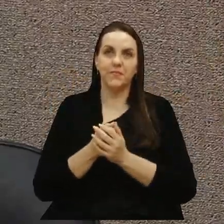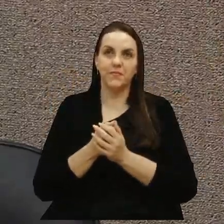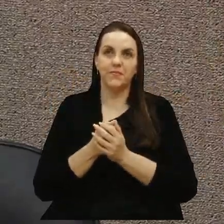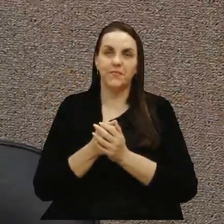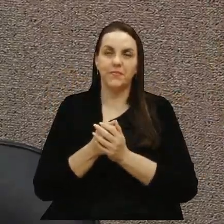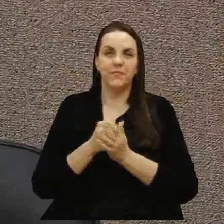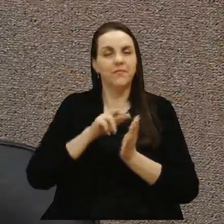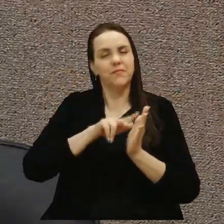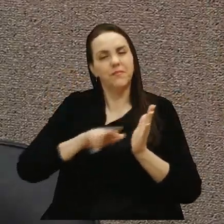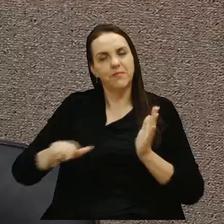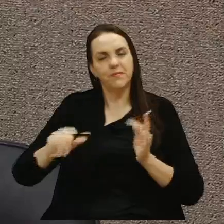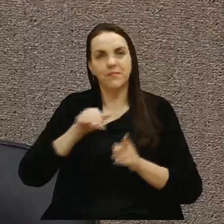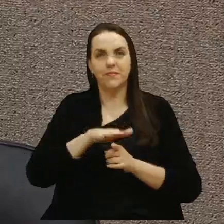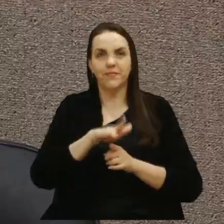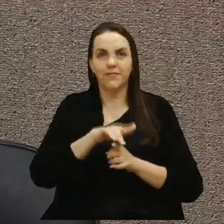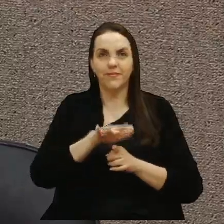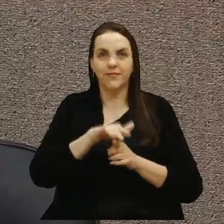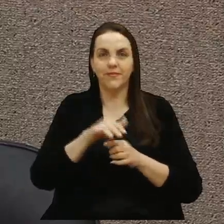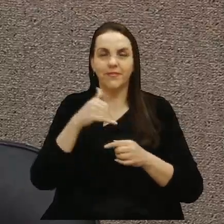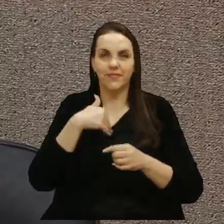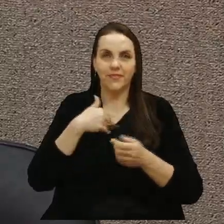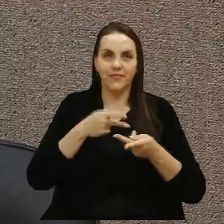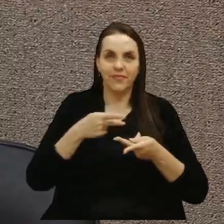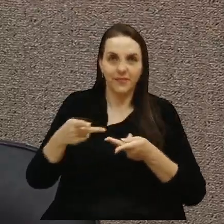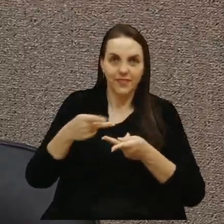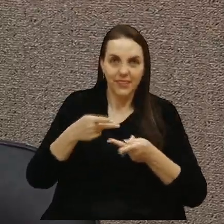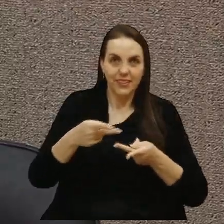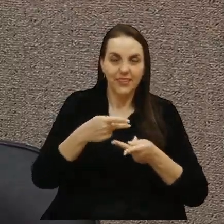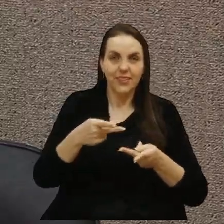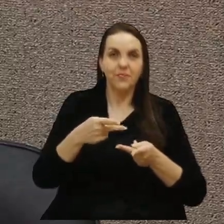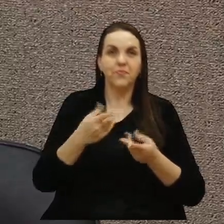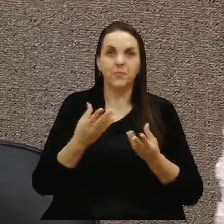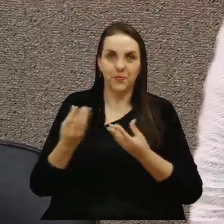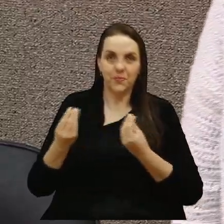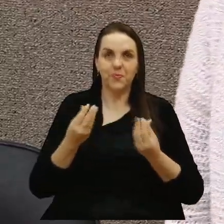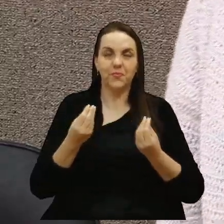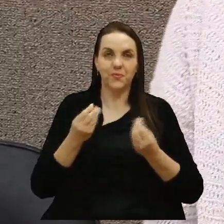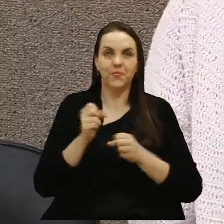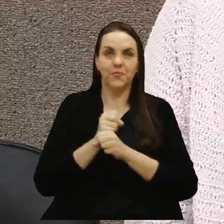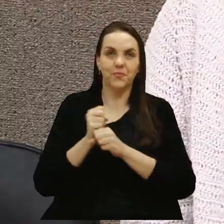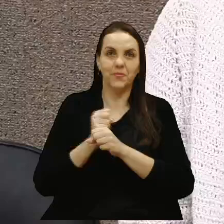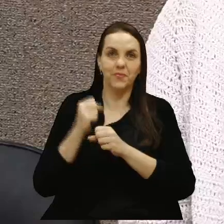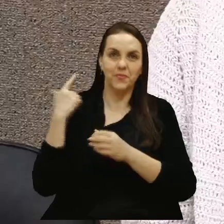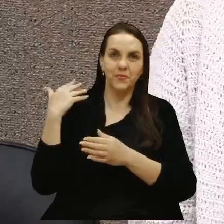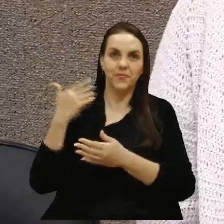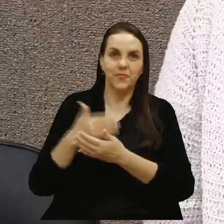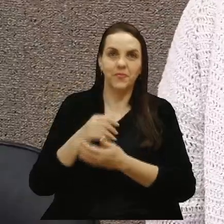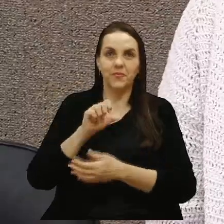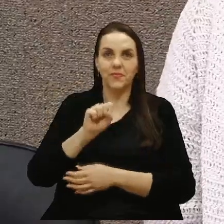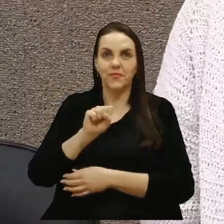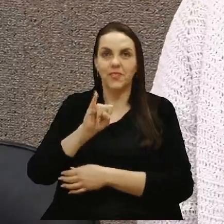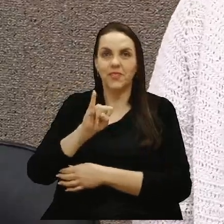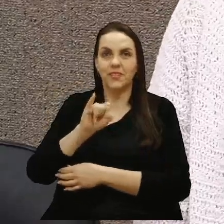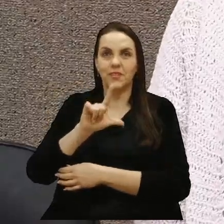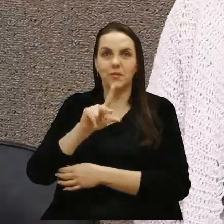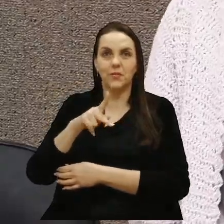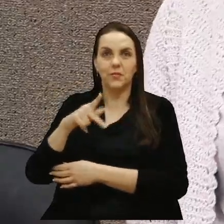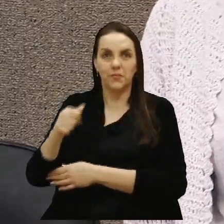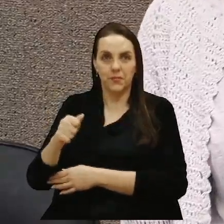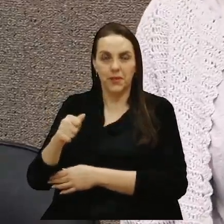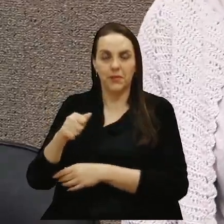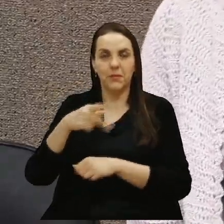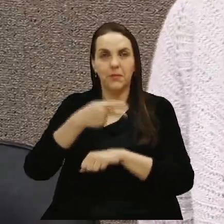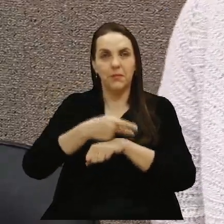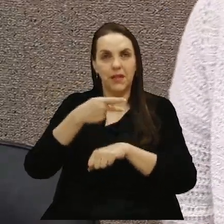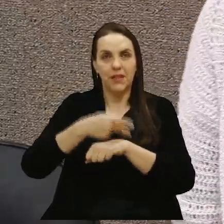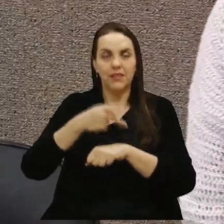série de demandas eu tenho visitado bastante aí nos últimos tempos, nos últimos anos, que é a Silpa, Peças e Equipamentos. A Silpa completou